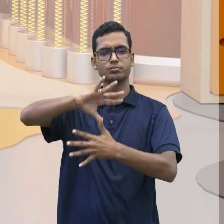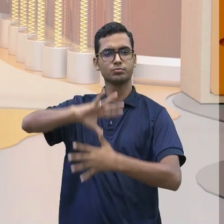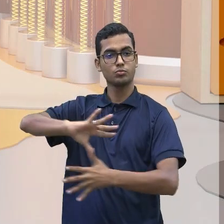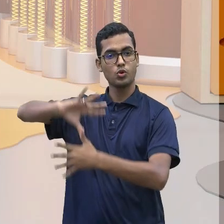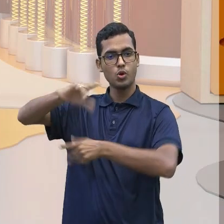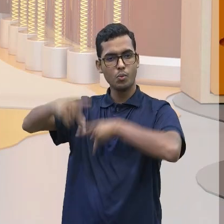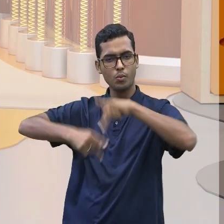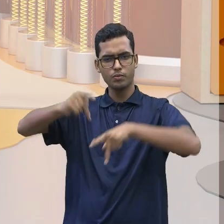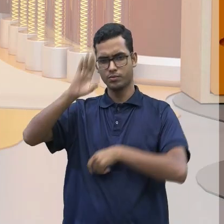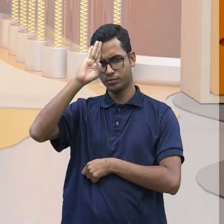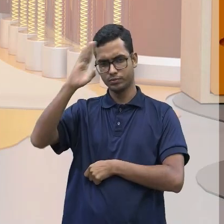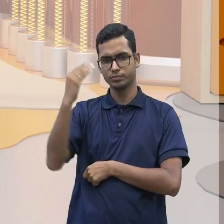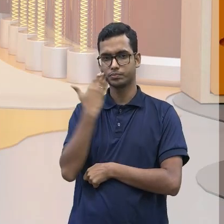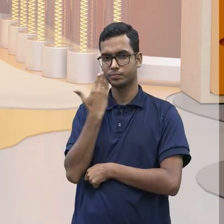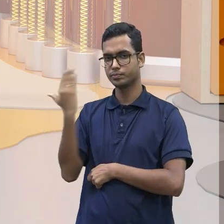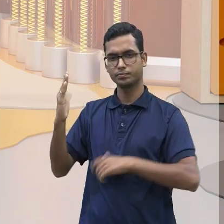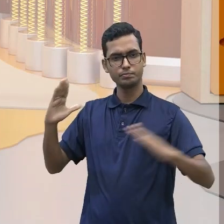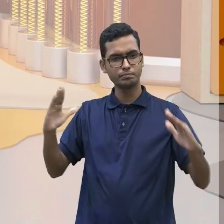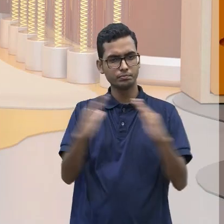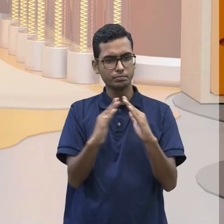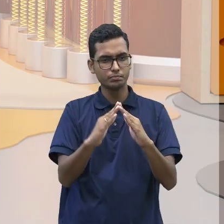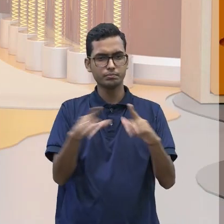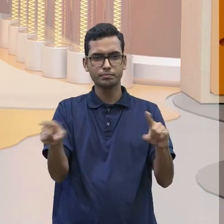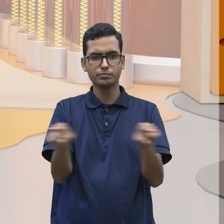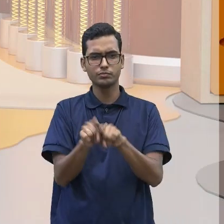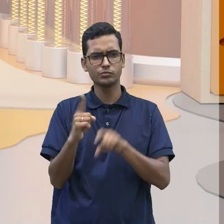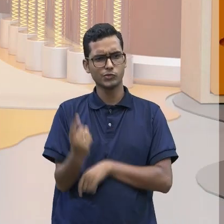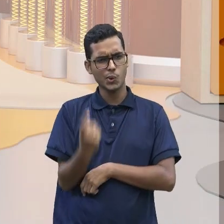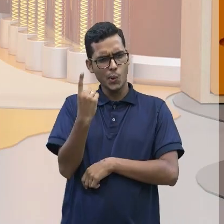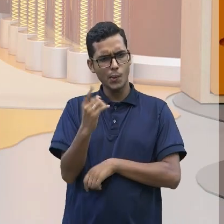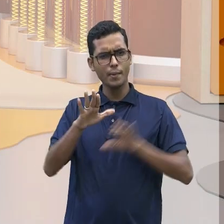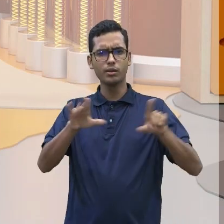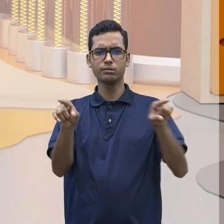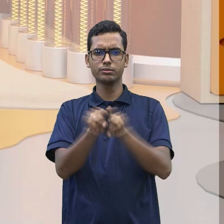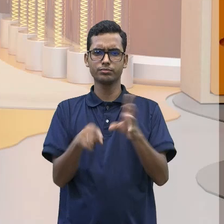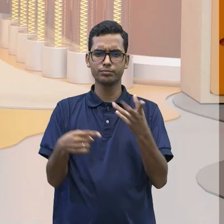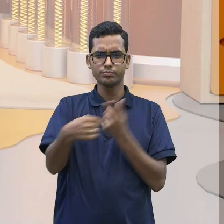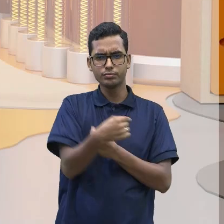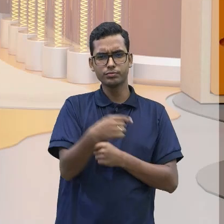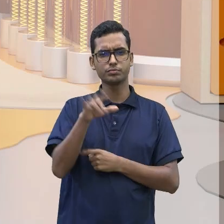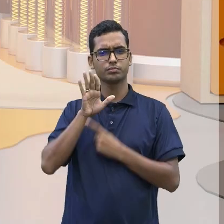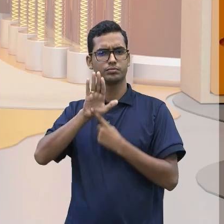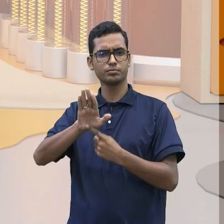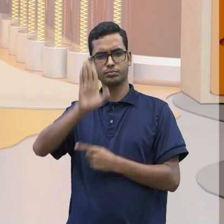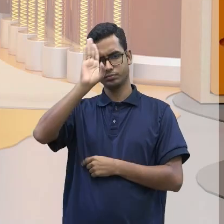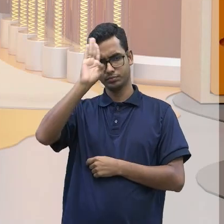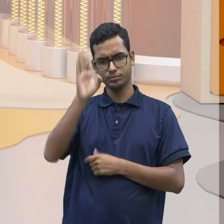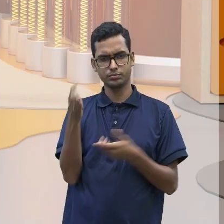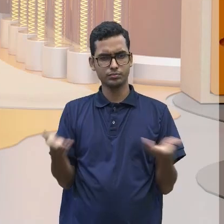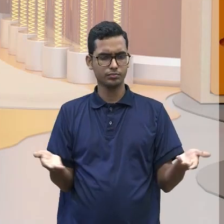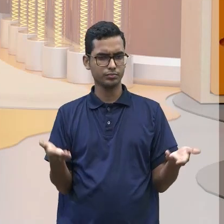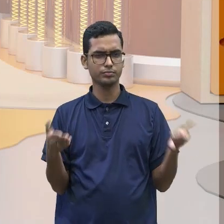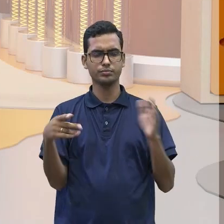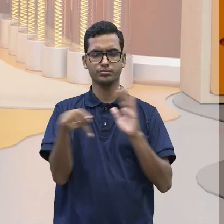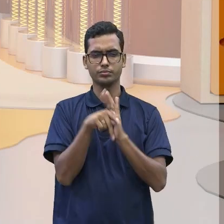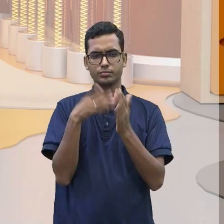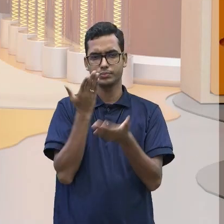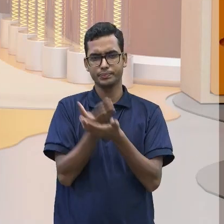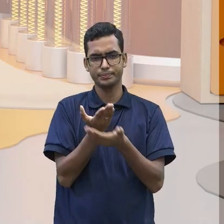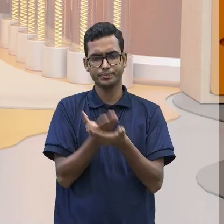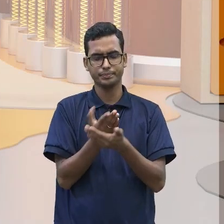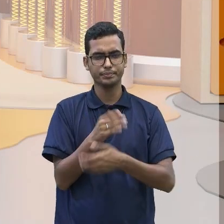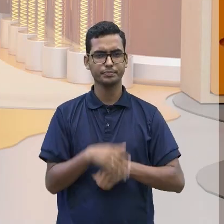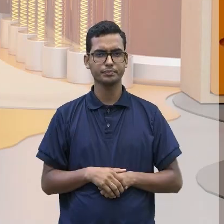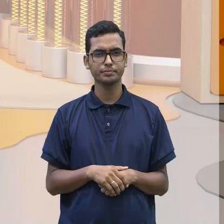povos que habitavam essa região. Não eram os únicos, mas são os que vão merecer destaque neste momento da aula. Então,